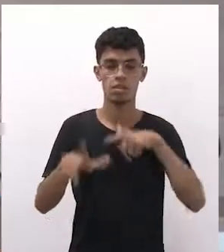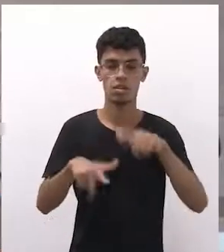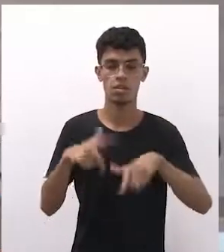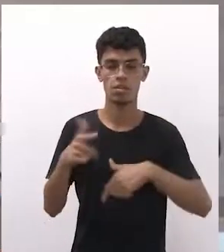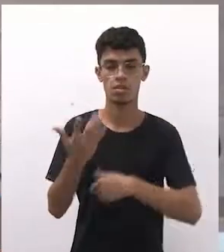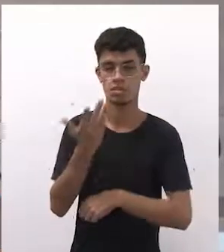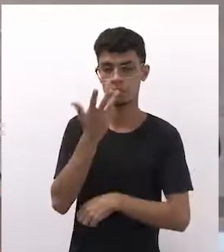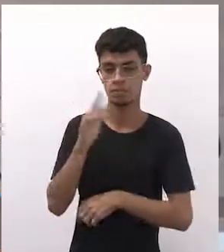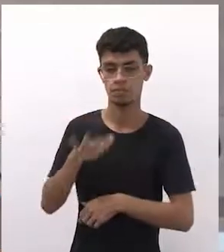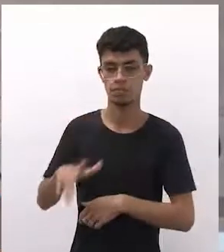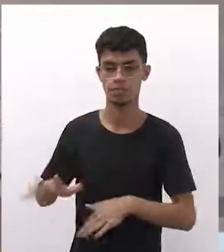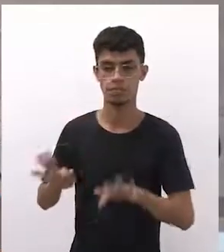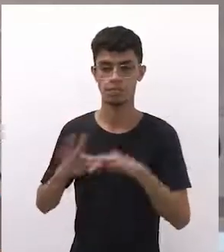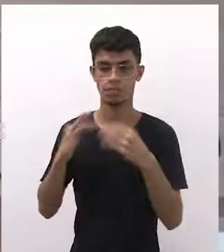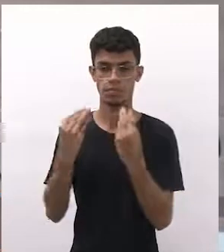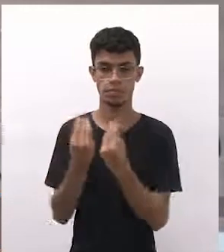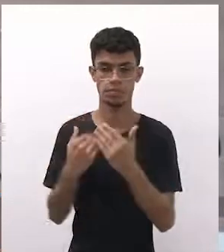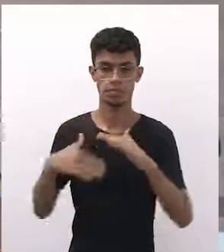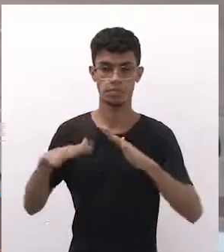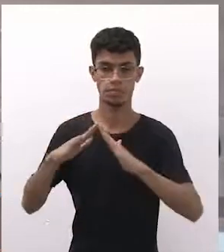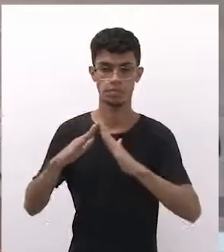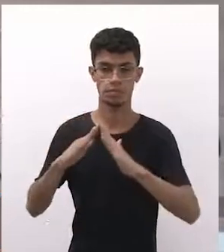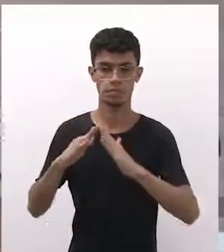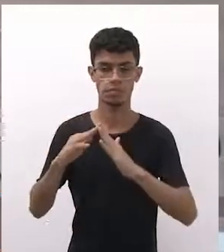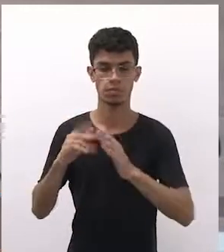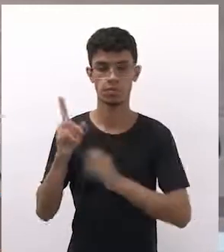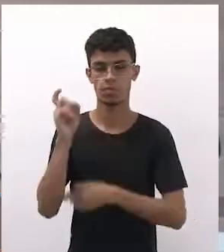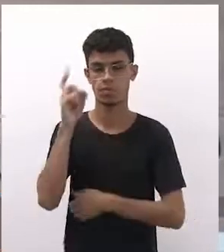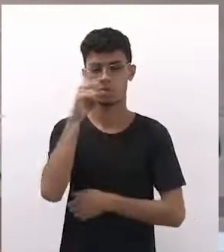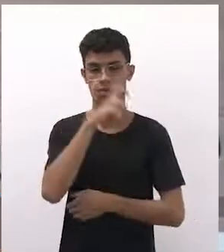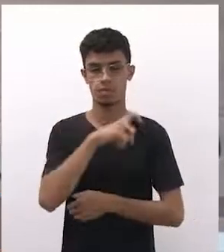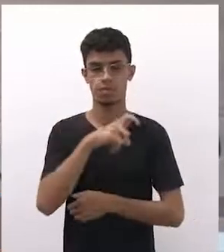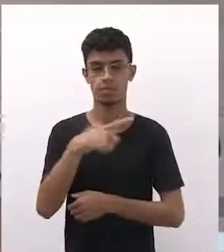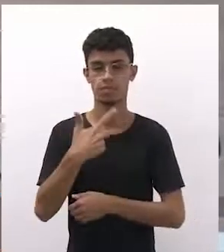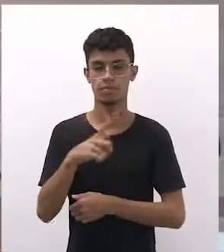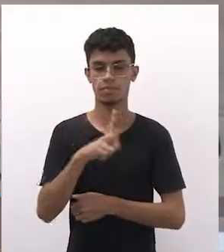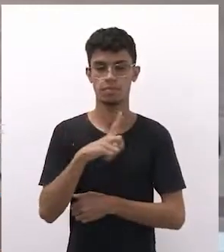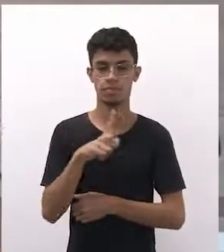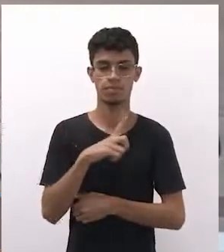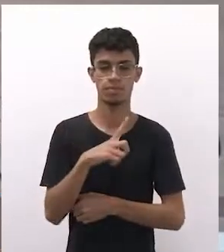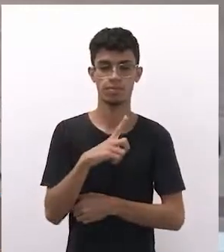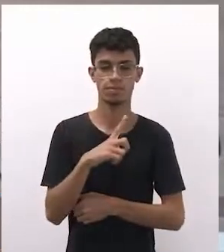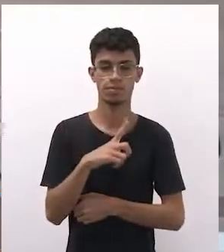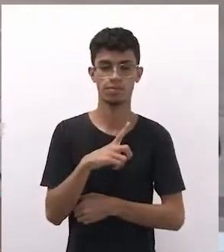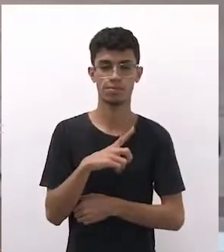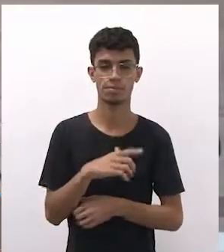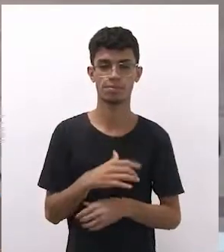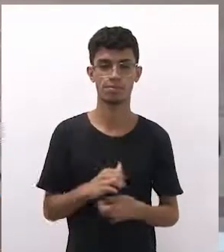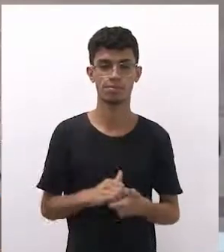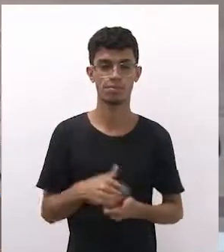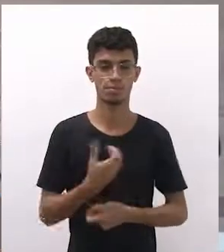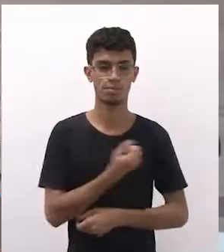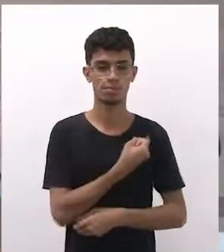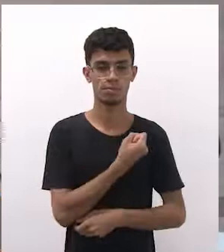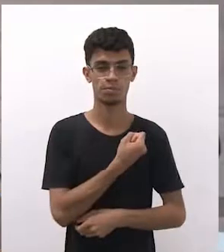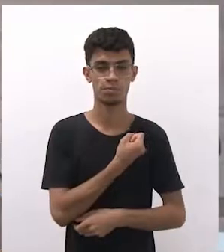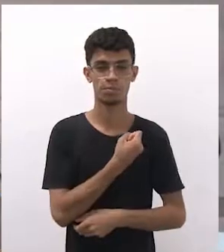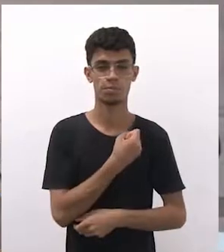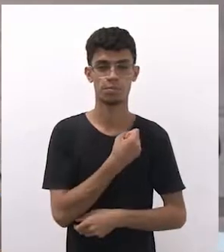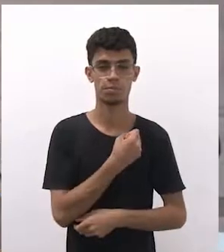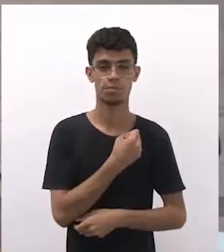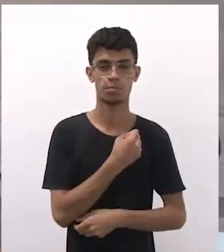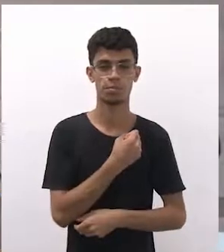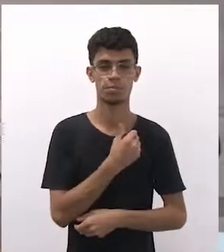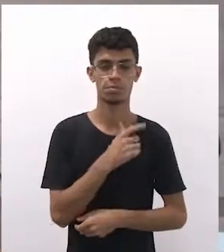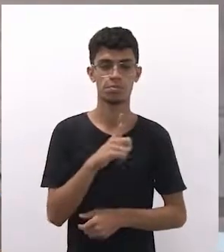infantil doméstico, é uma grande dificuldade, né, a gente ter essa exatidão dos números, mas isso é o que a gente tem